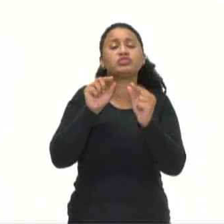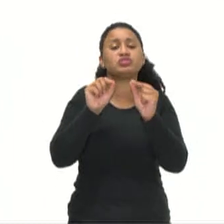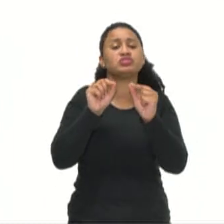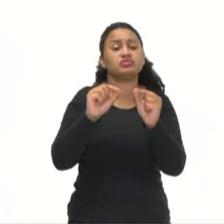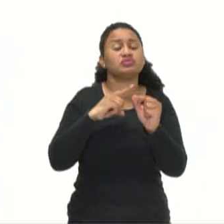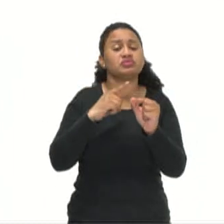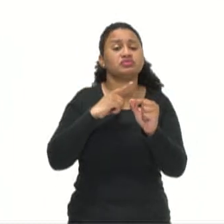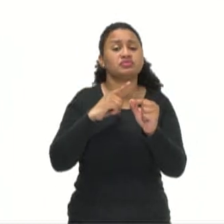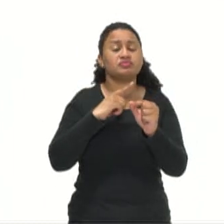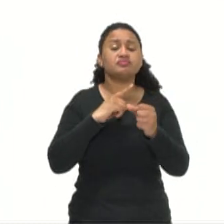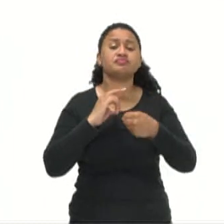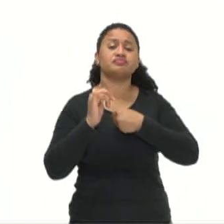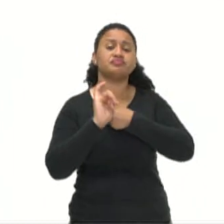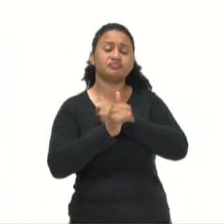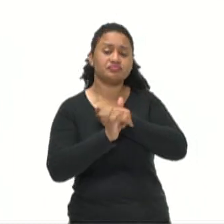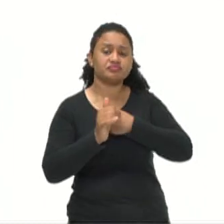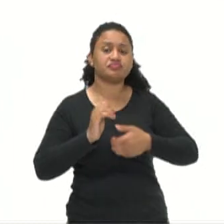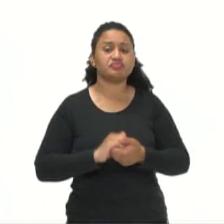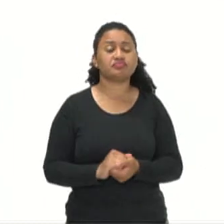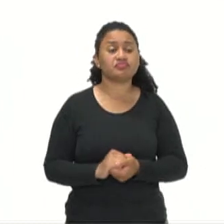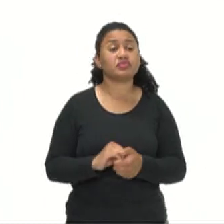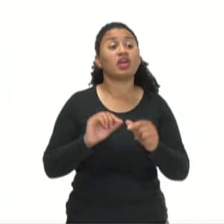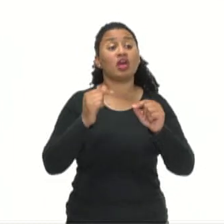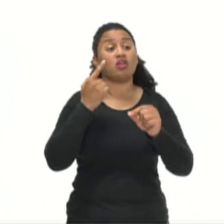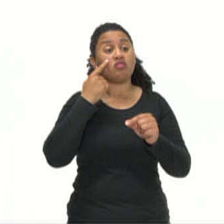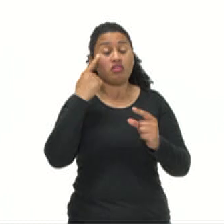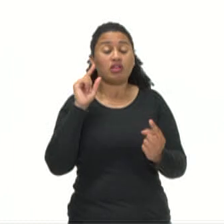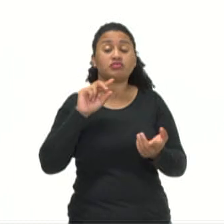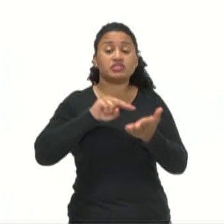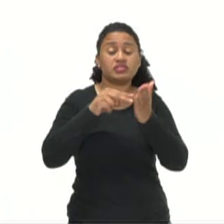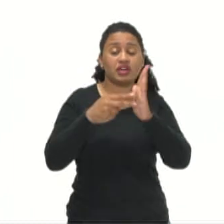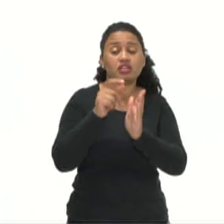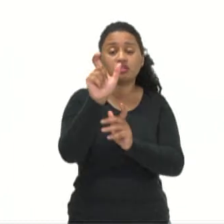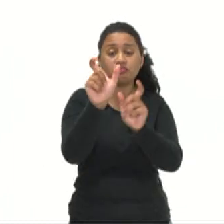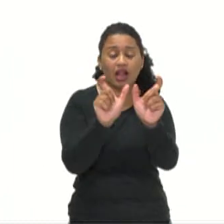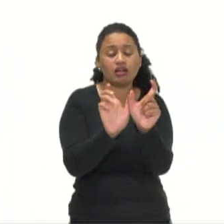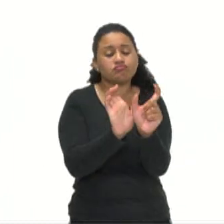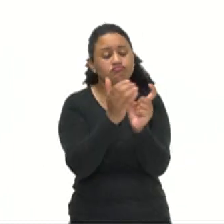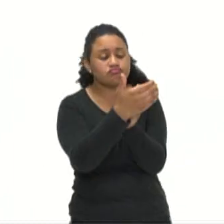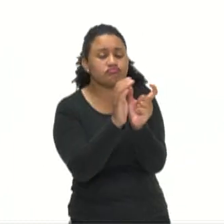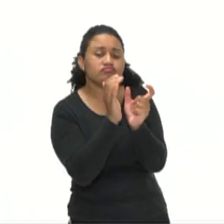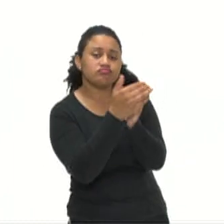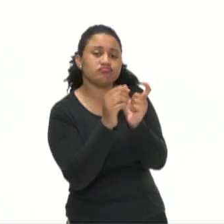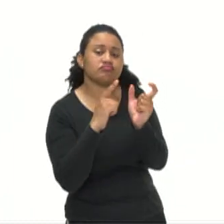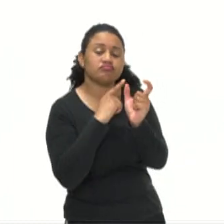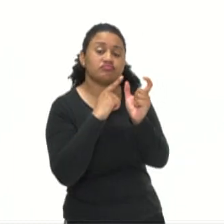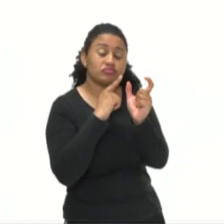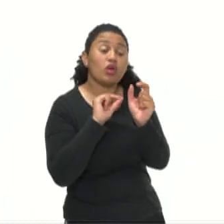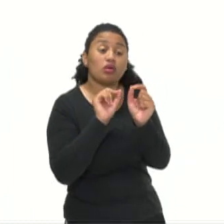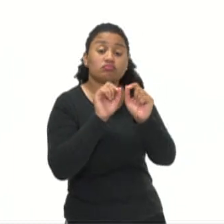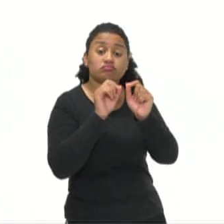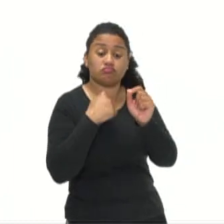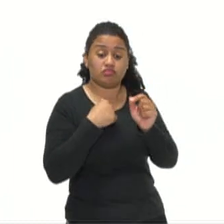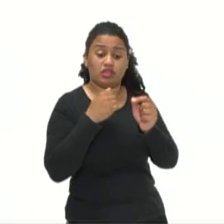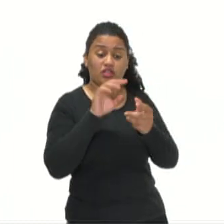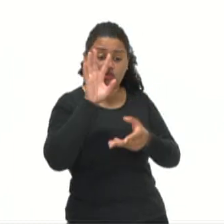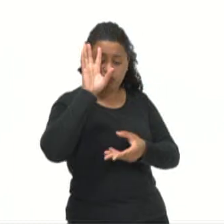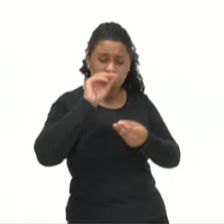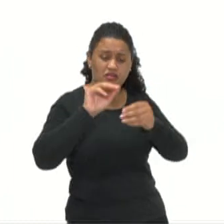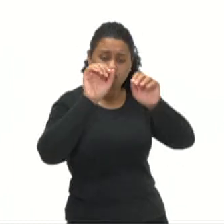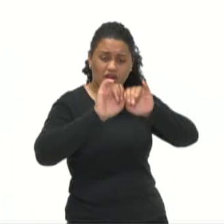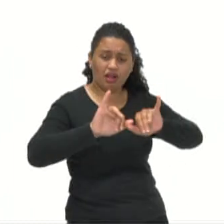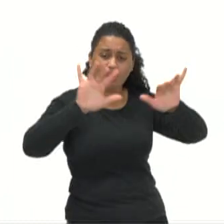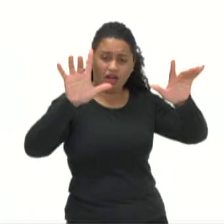uma crônica, inferir o sentido de uma palavra ou expressão em um sentido implícito no texto, ou seja,